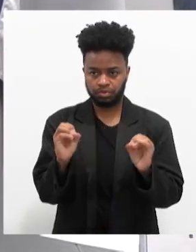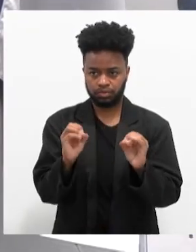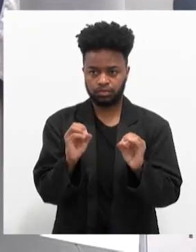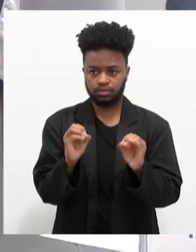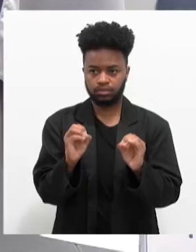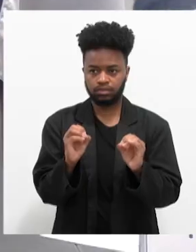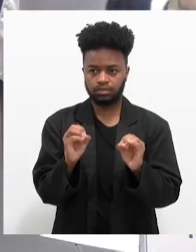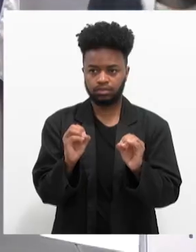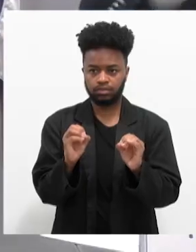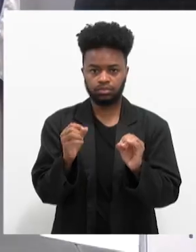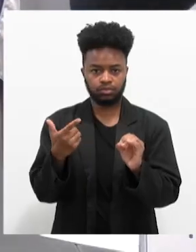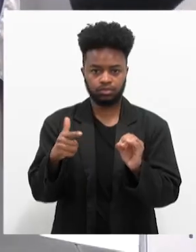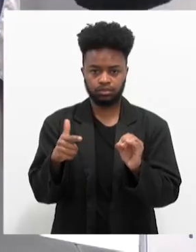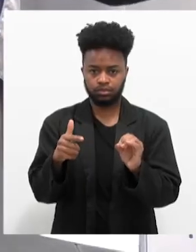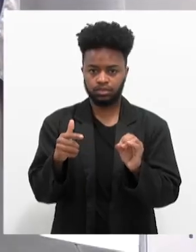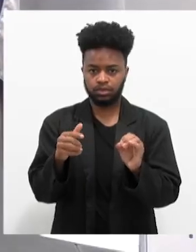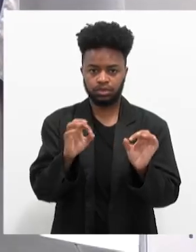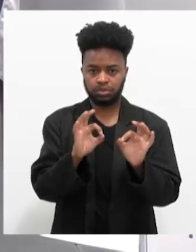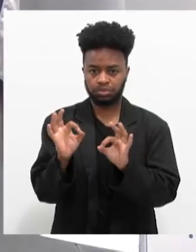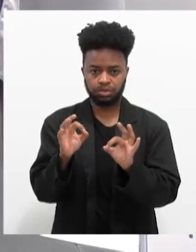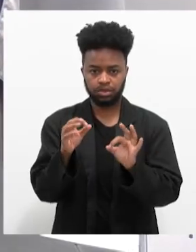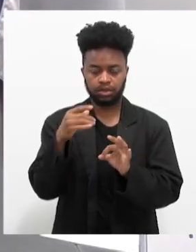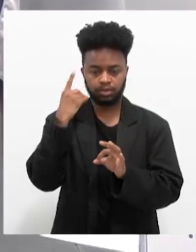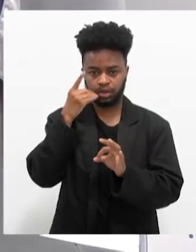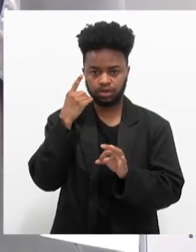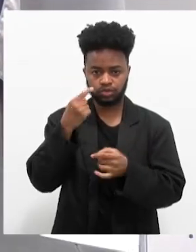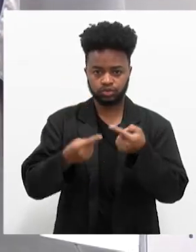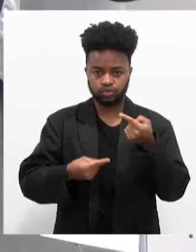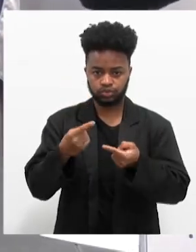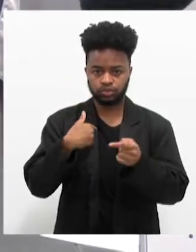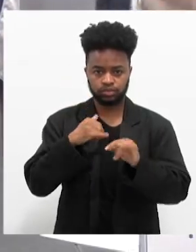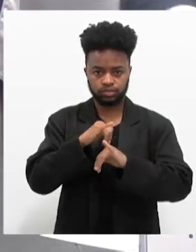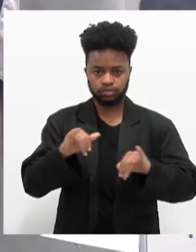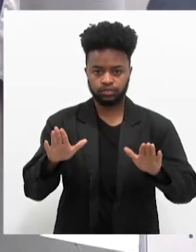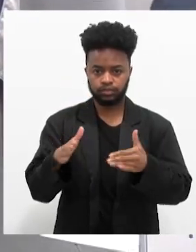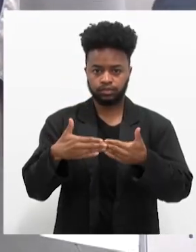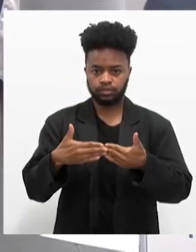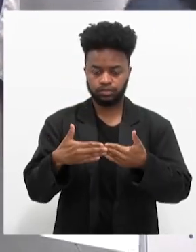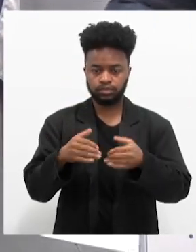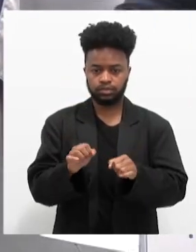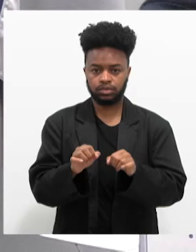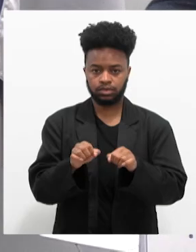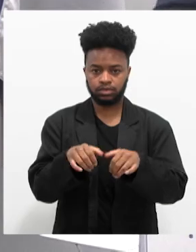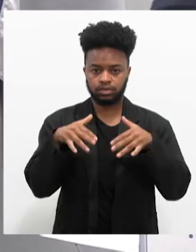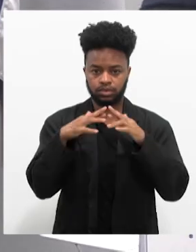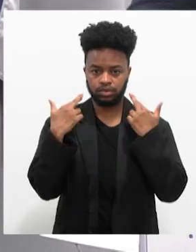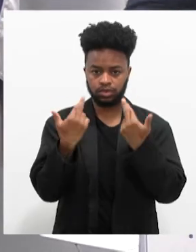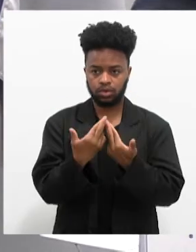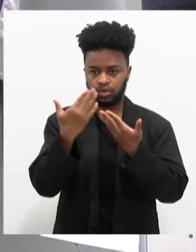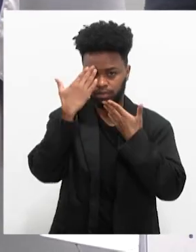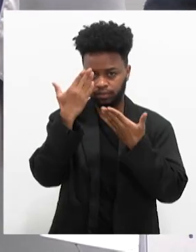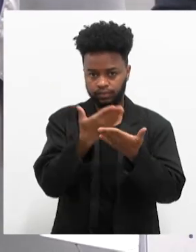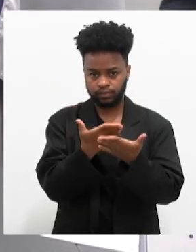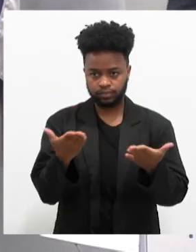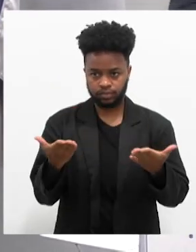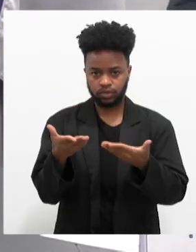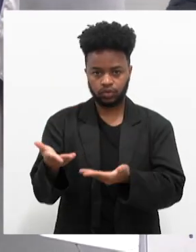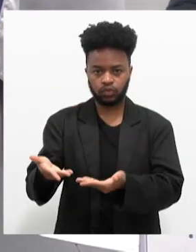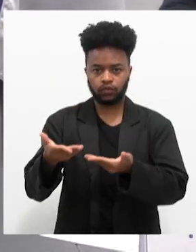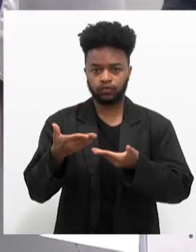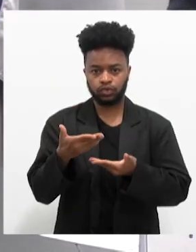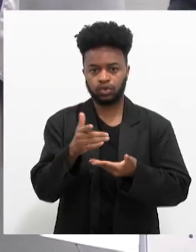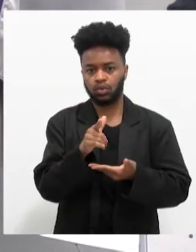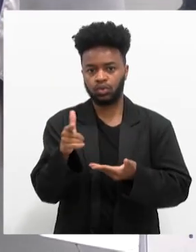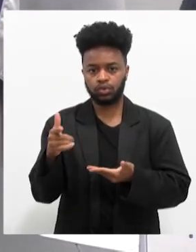convocação e não havendo nenhum deputado que queira fazer uso da palavra, declaro encerrada a sessão. Muito obrigado a todos. Fica a convocação para a